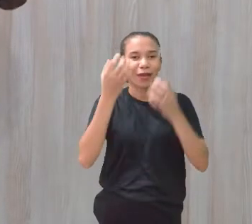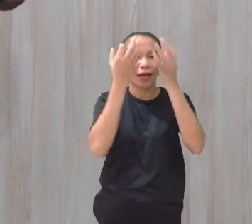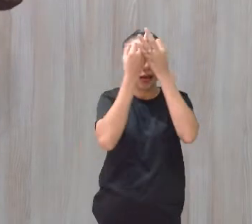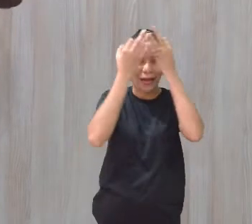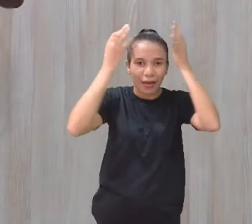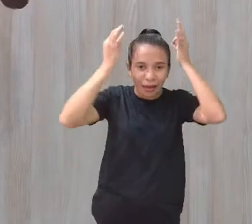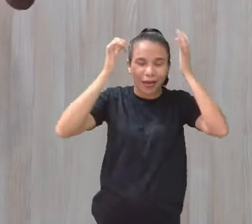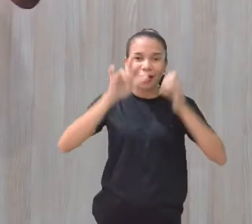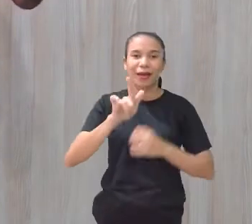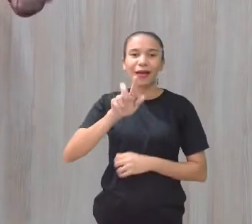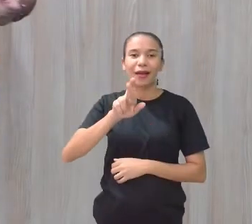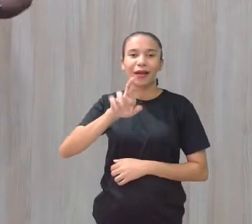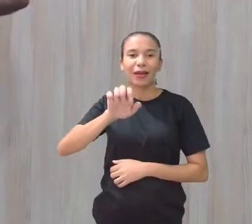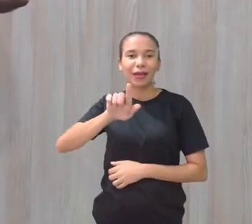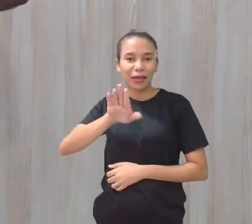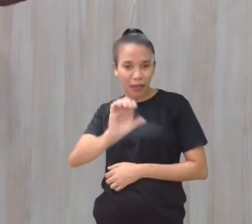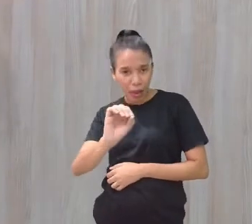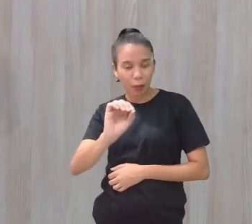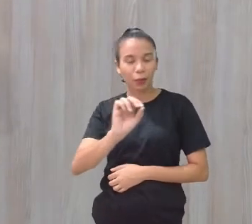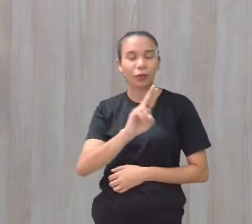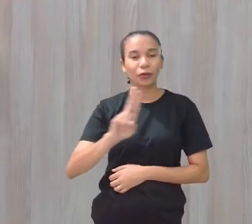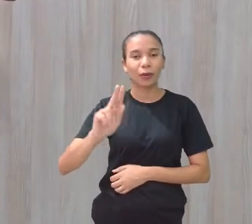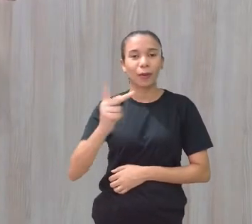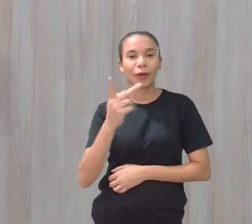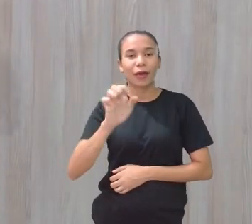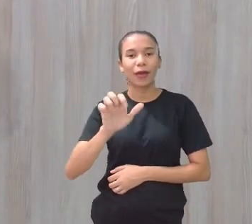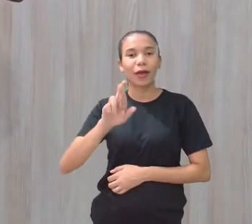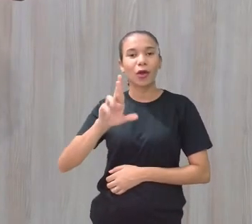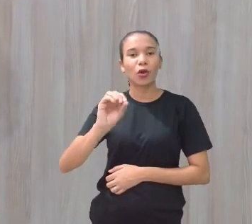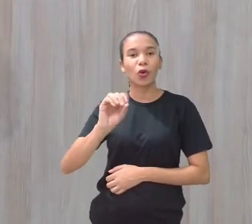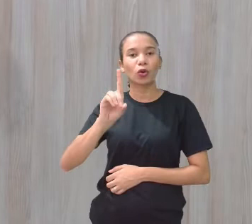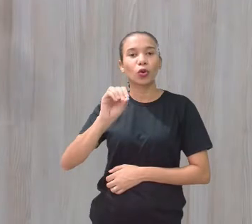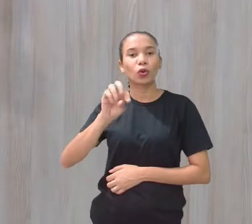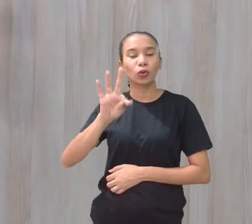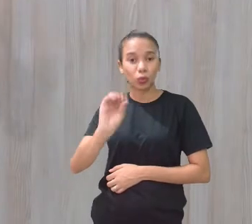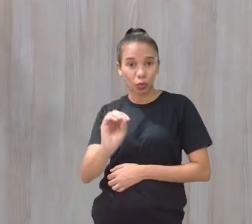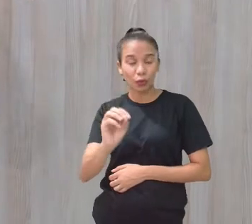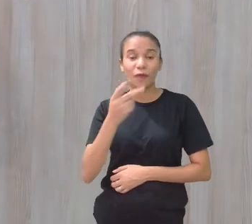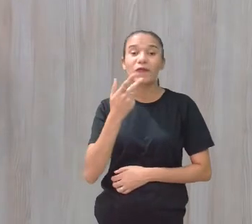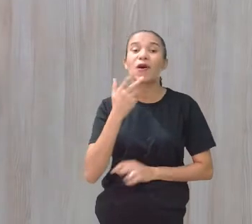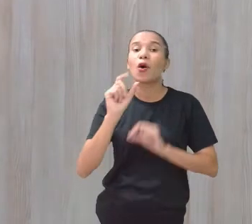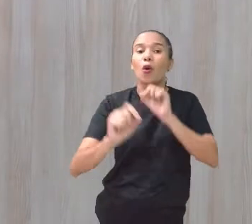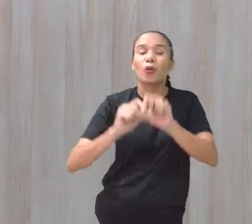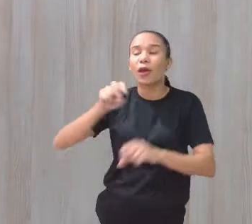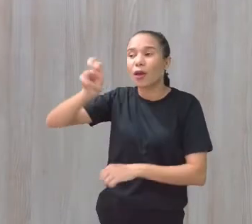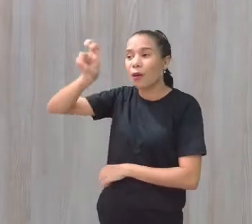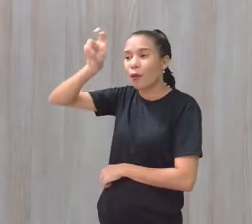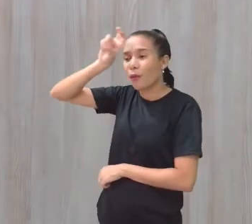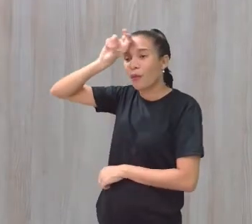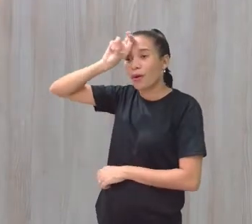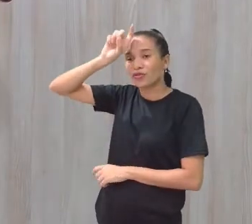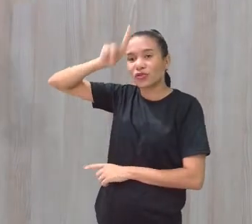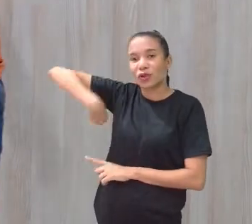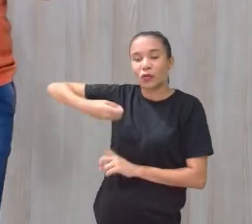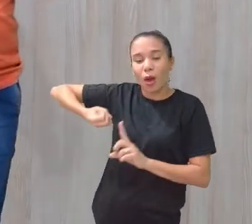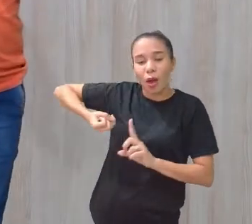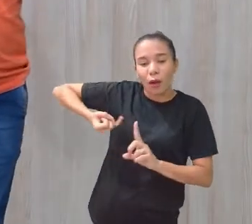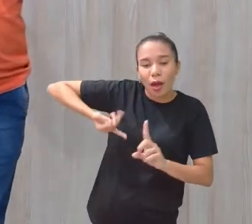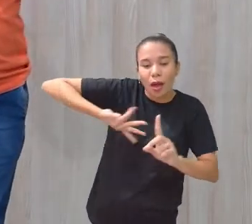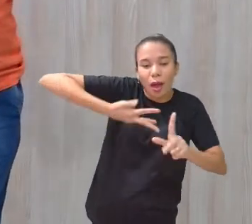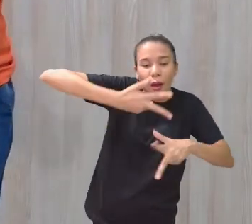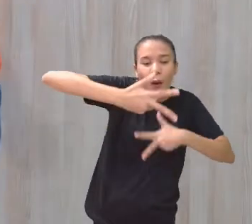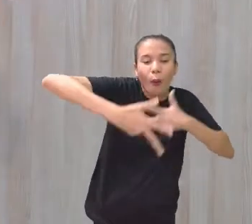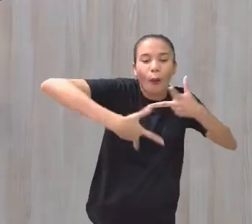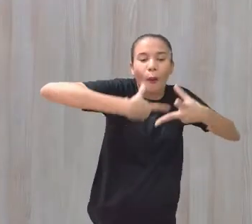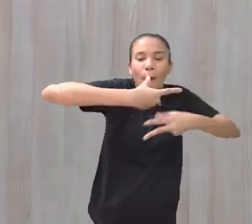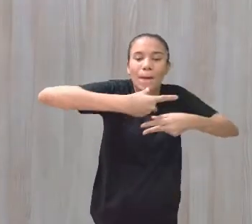Heródoto, né, considerado o pai da história, ele se referia ao Egito como uma dádiva do rio Nilo. Dádiva é um presente, né?